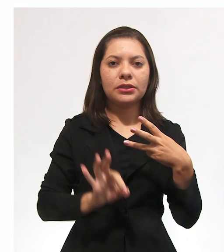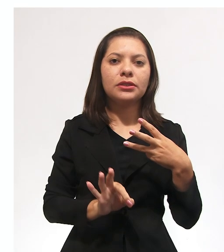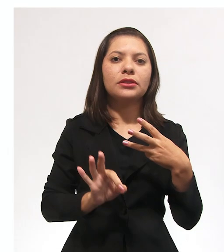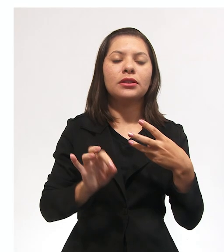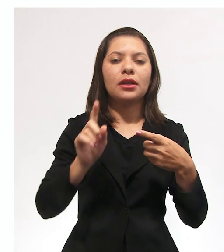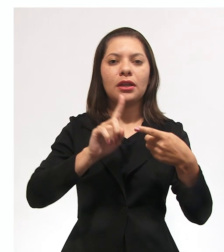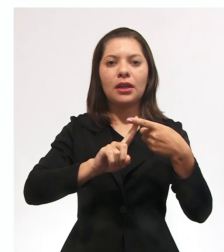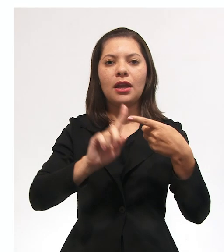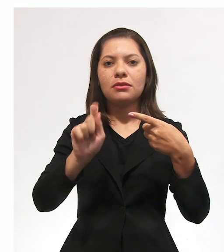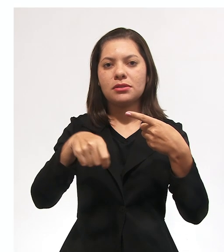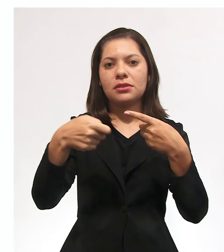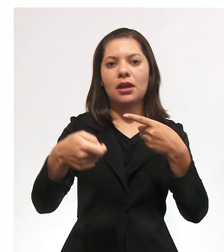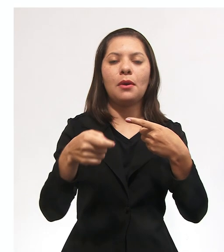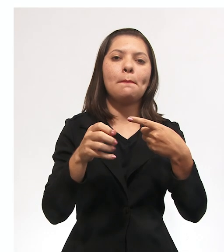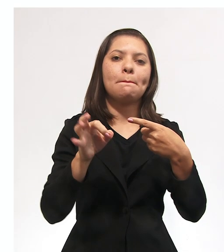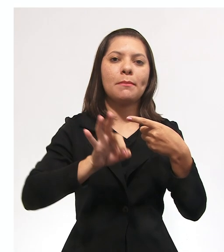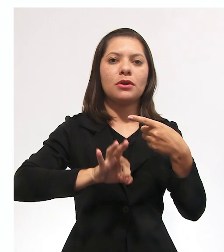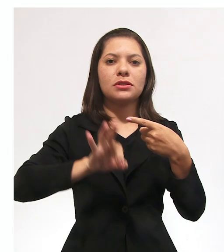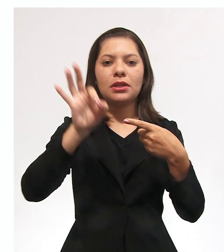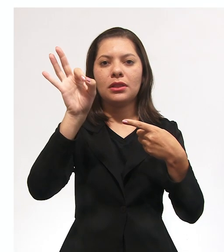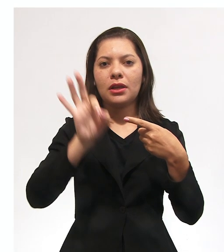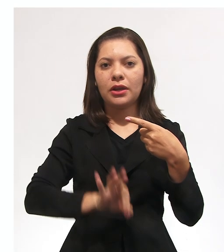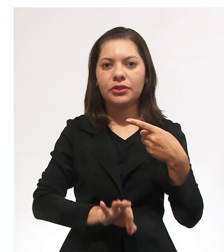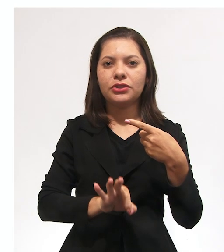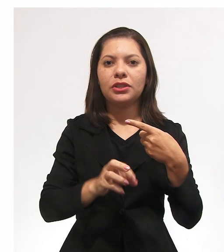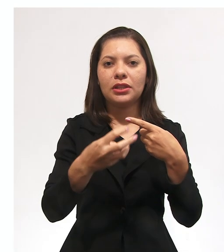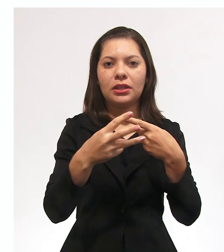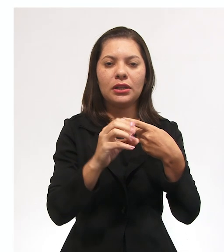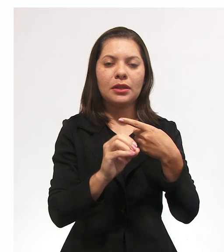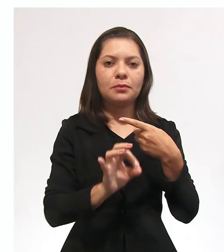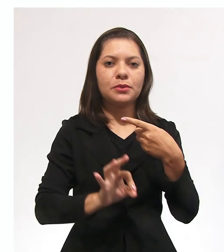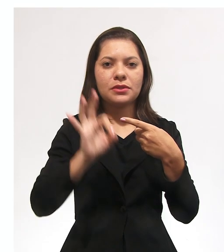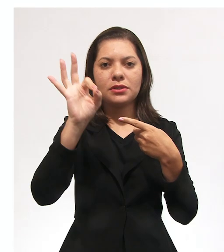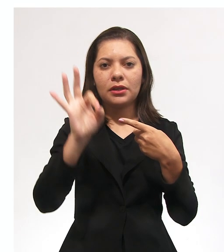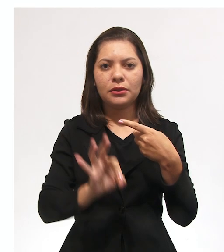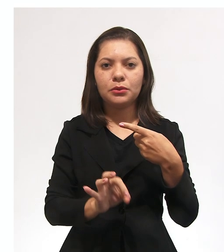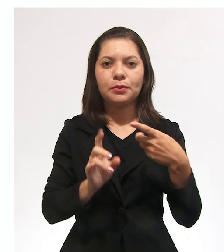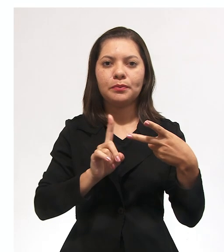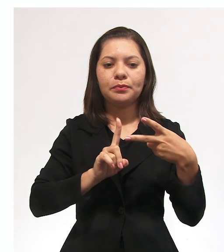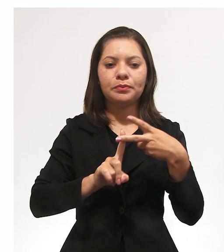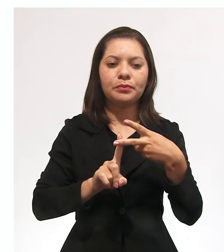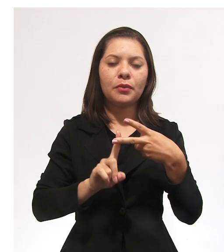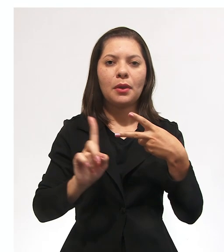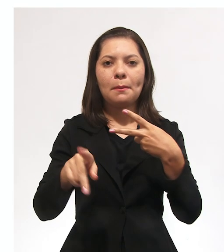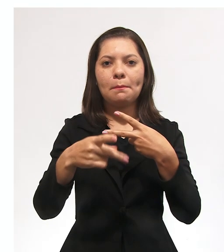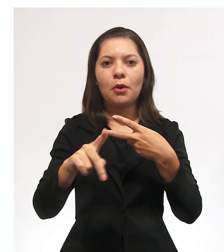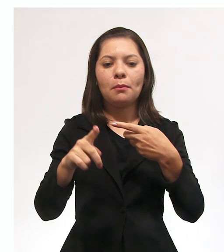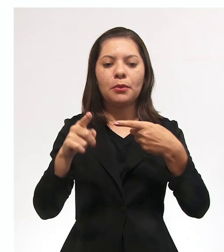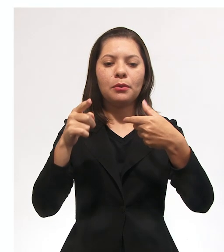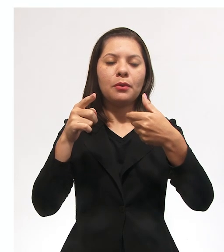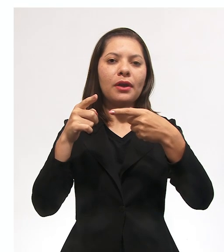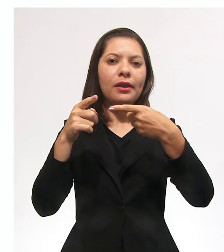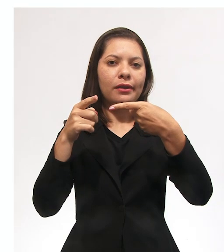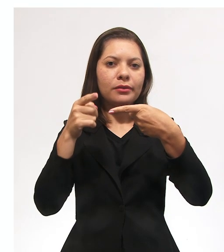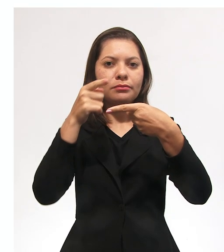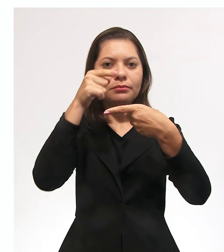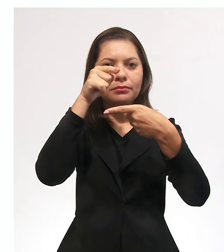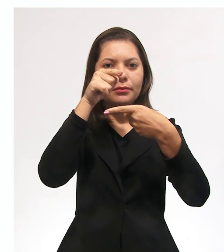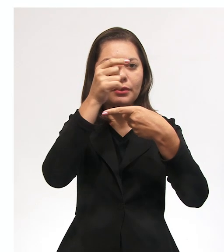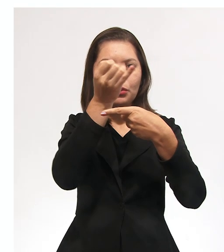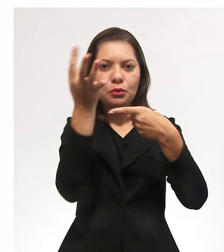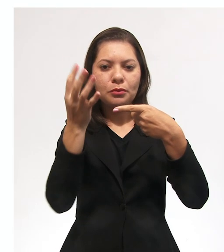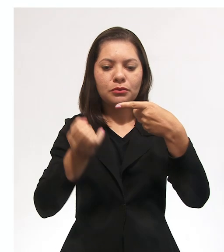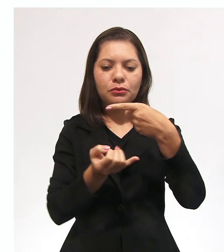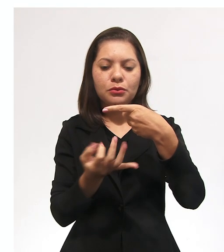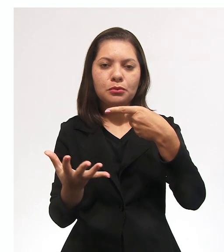com o símbolo de porcentagem, o valor, aqui a gente tem 30%. Ela em forma de fração e em forma de número decimal.